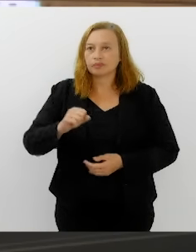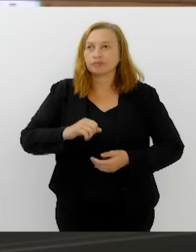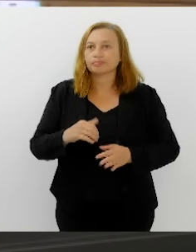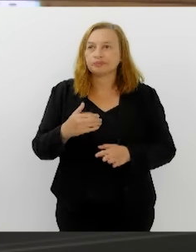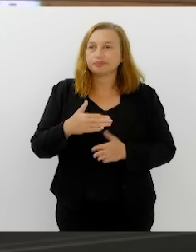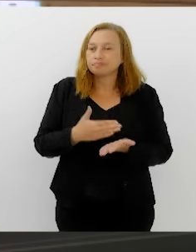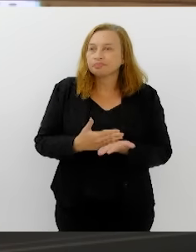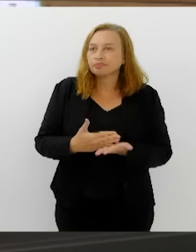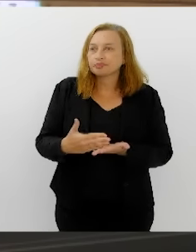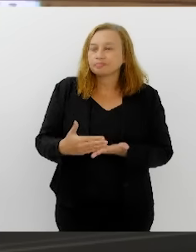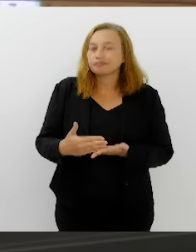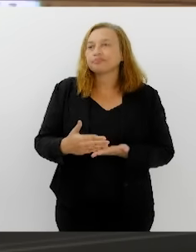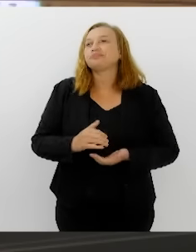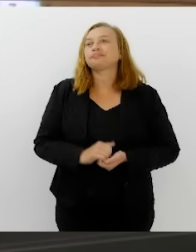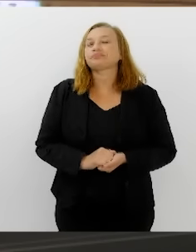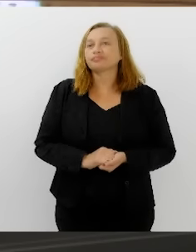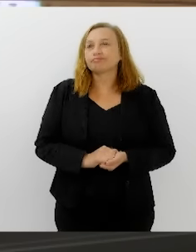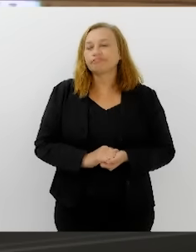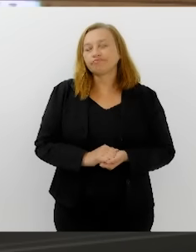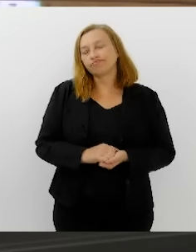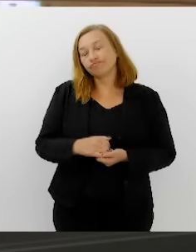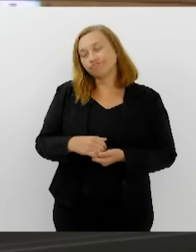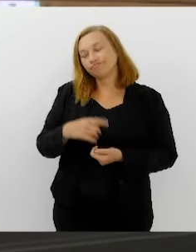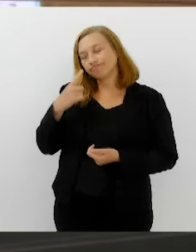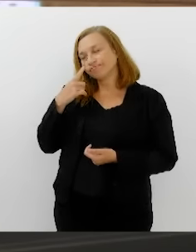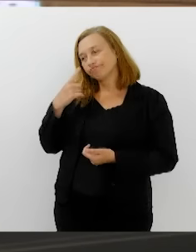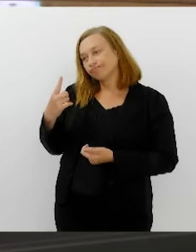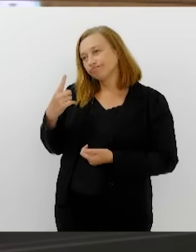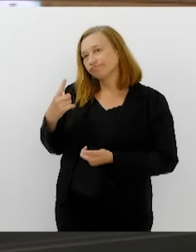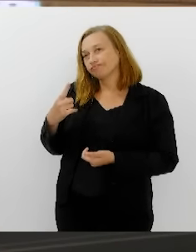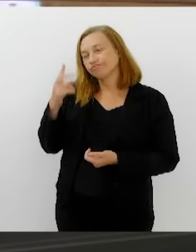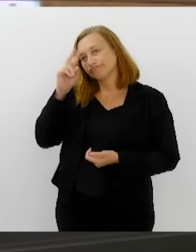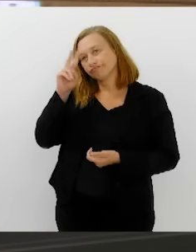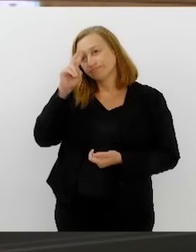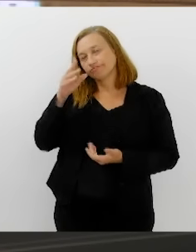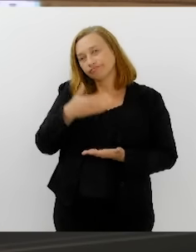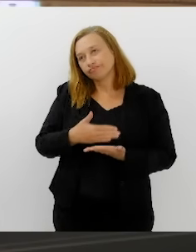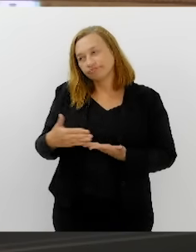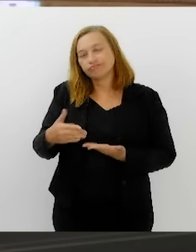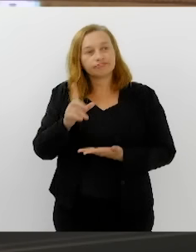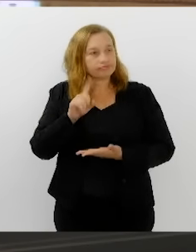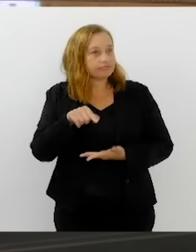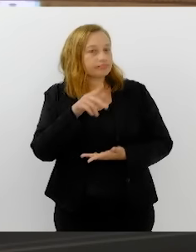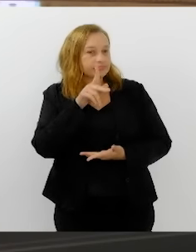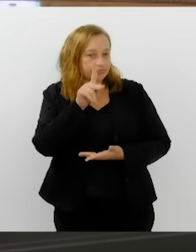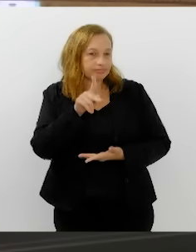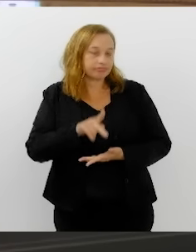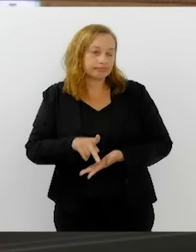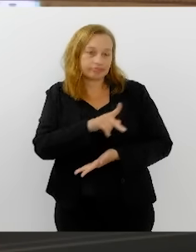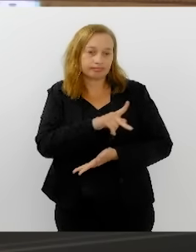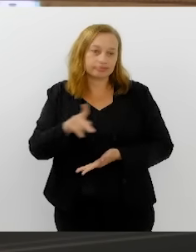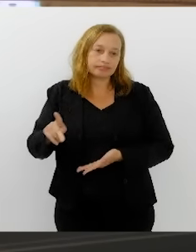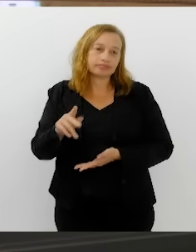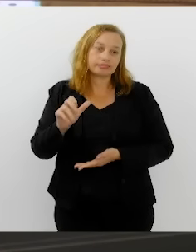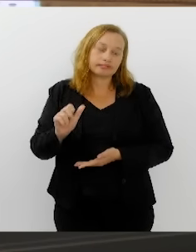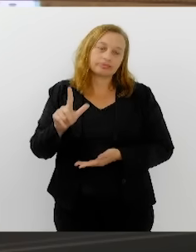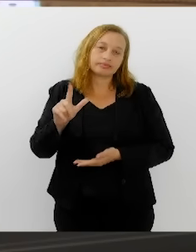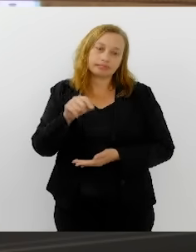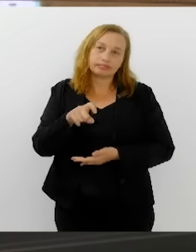iniciou, o Padre João, quando olho para ele, deputado, a gente lembra o início, Padre Alex, lá atrás, as primeiras